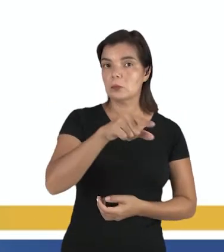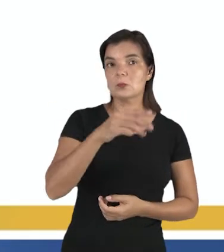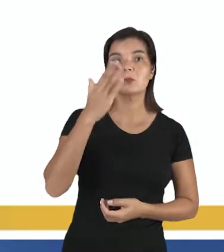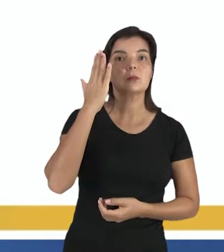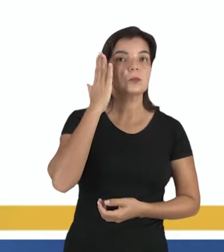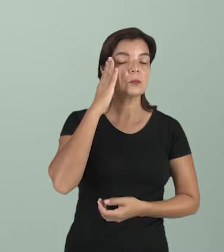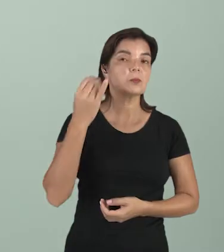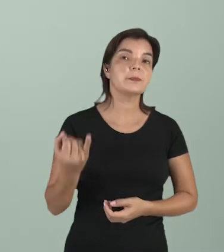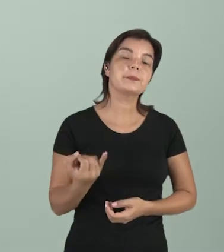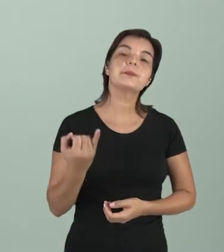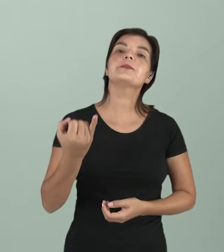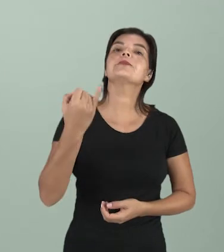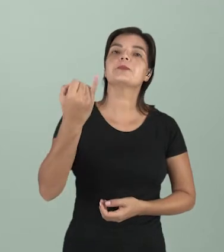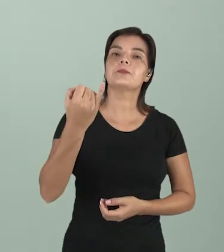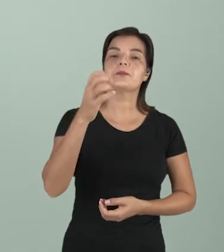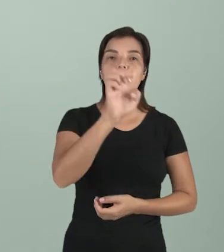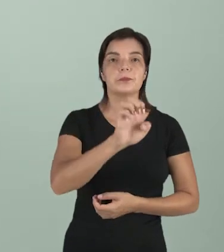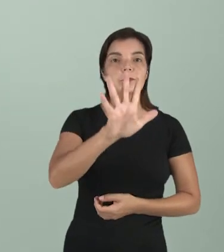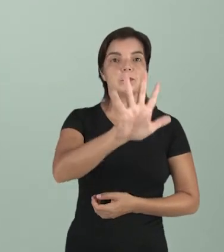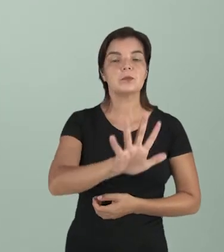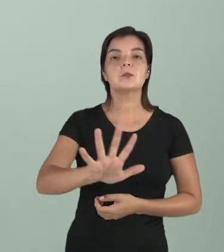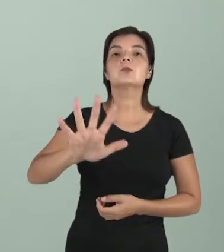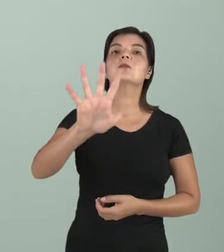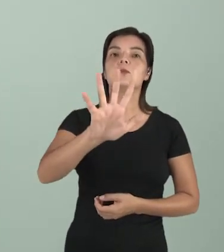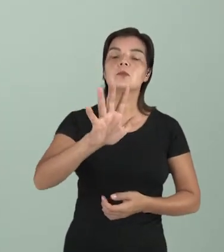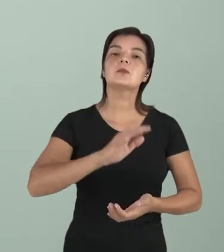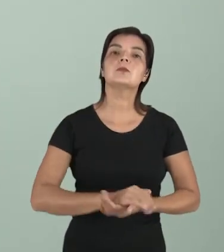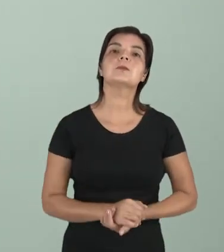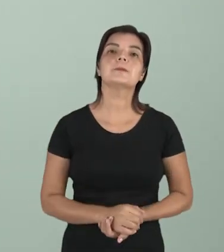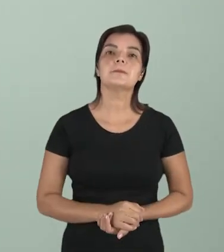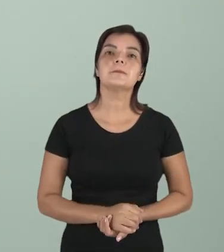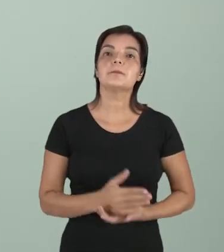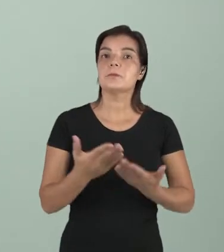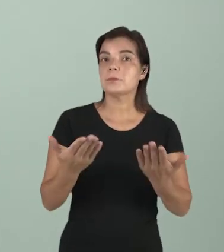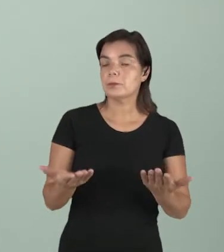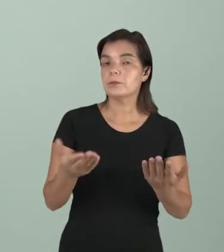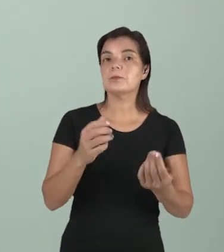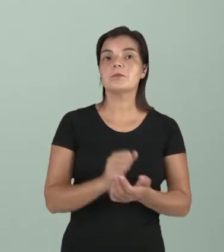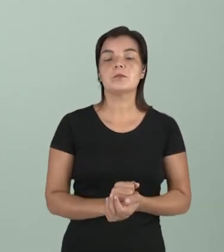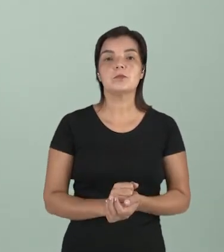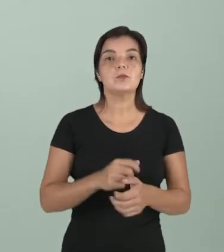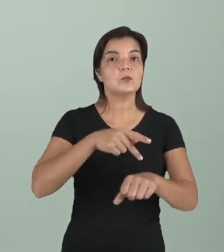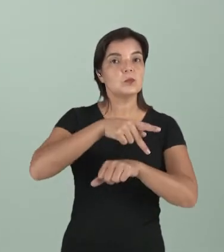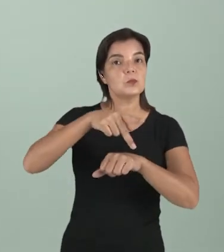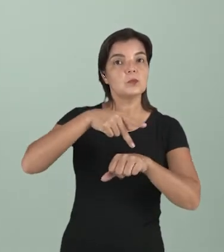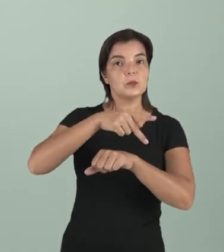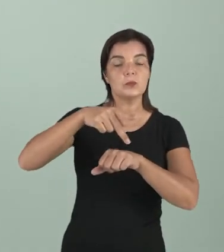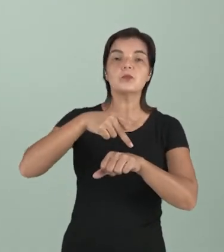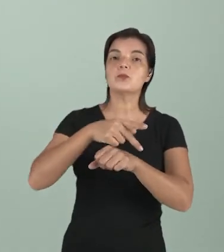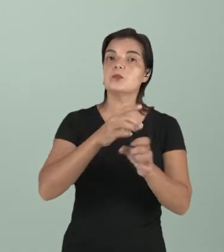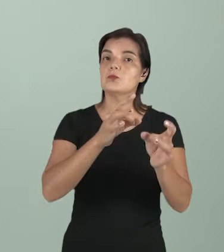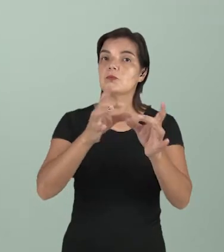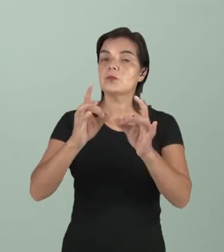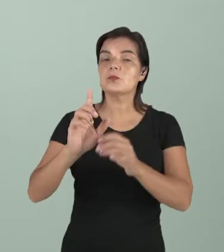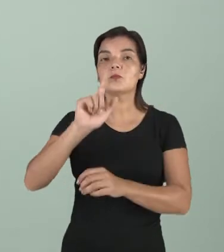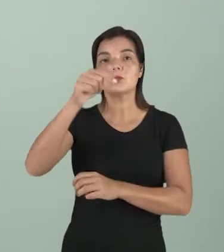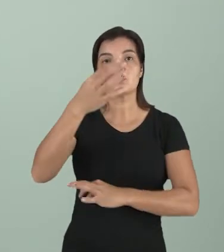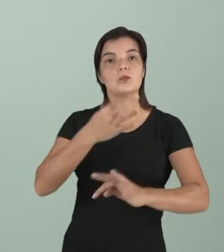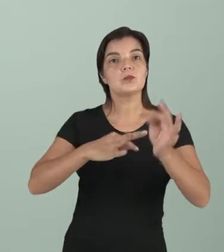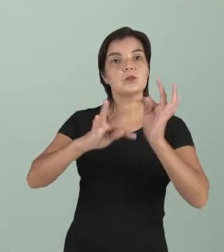entendam aí a importância da Europa Ocidental, né, já que eles são os exportadores de produtos de